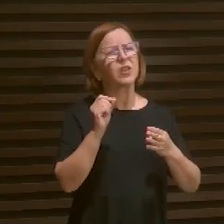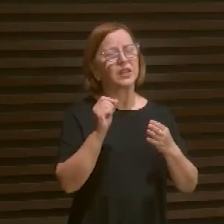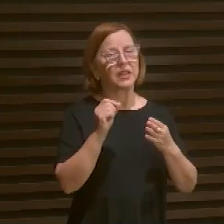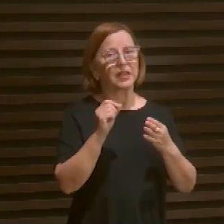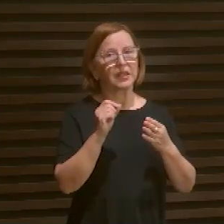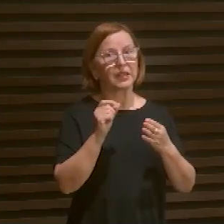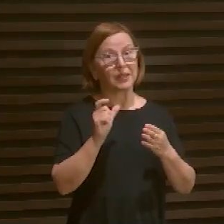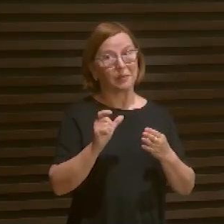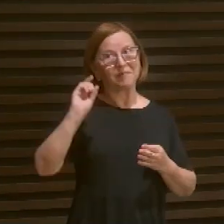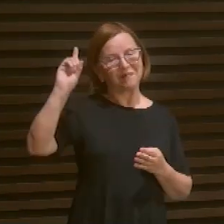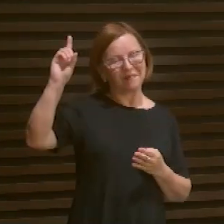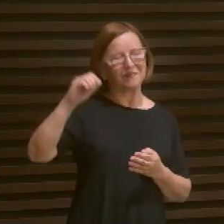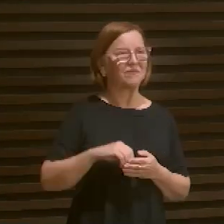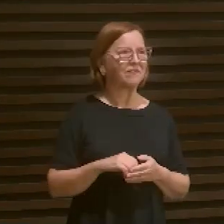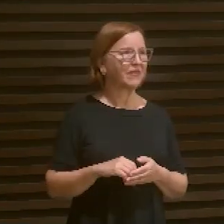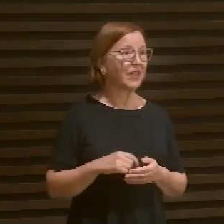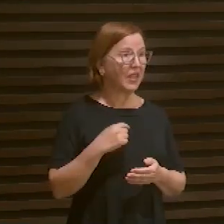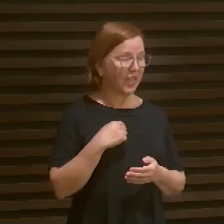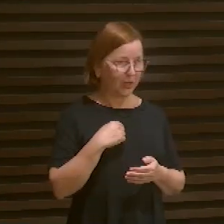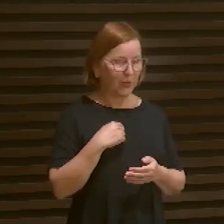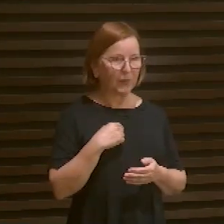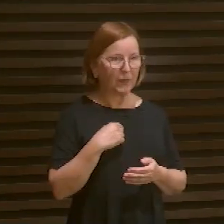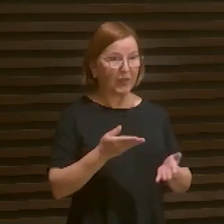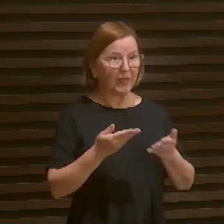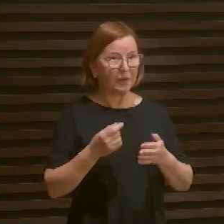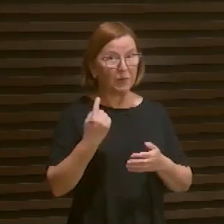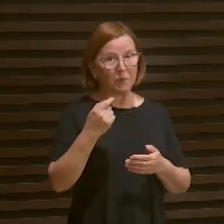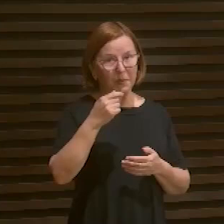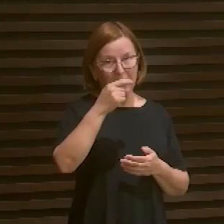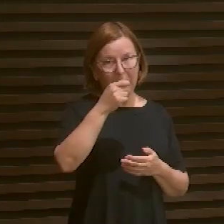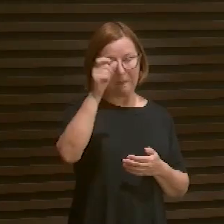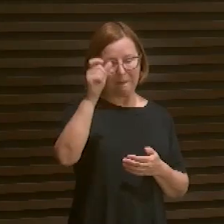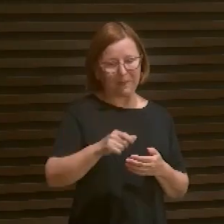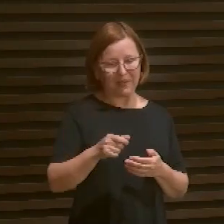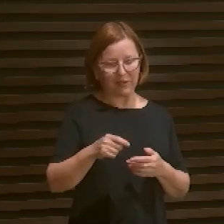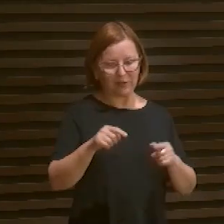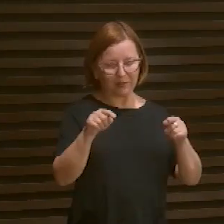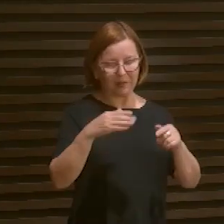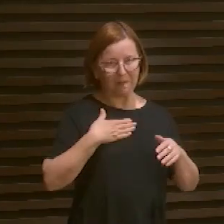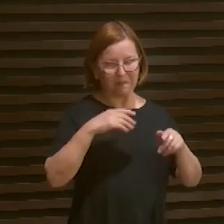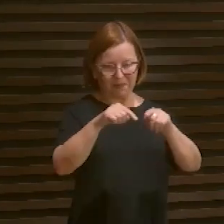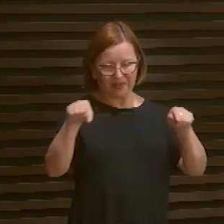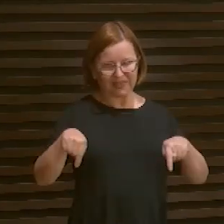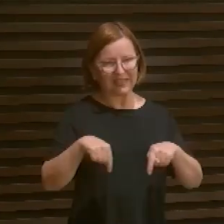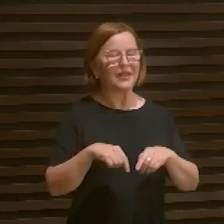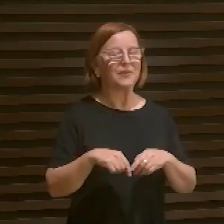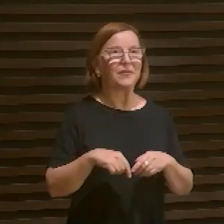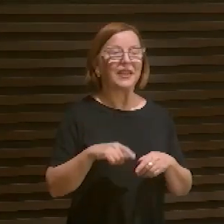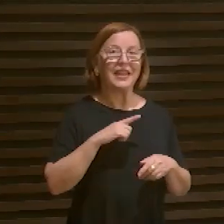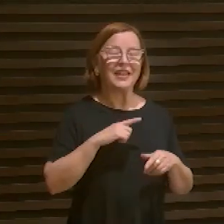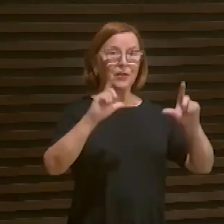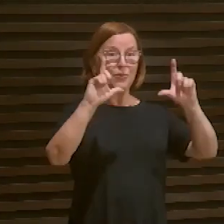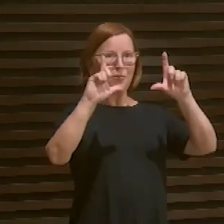Eu fiquei com uma pessoa dentro do meu gabinete, onde está escrito, ali tem um quadro que diz